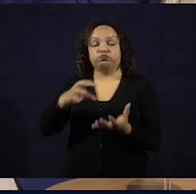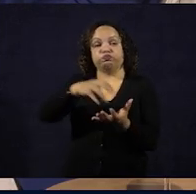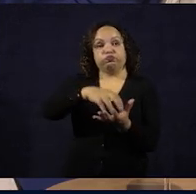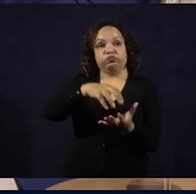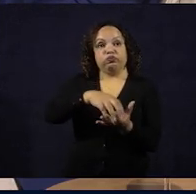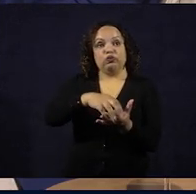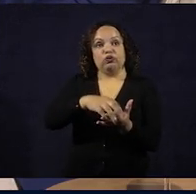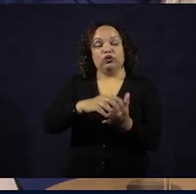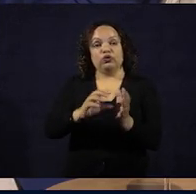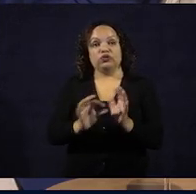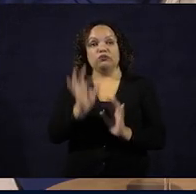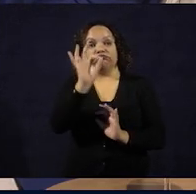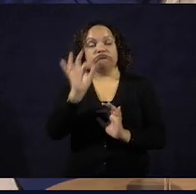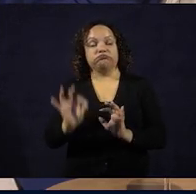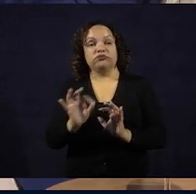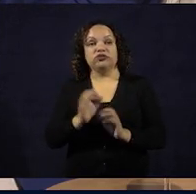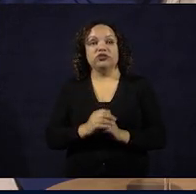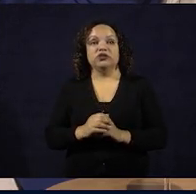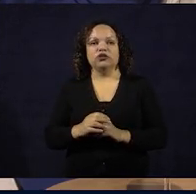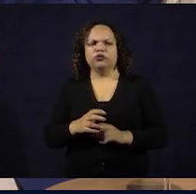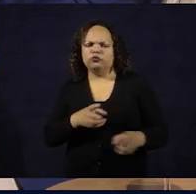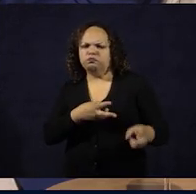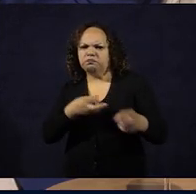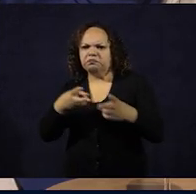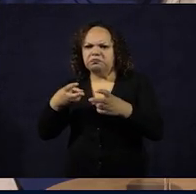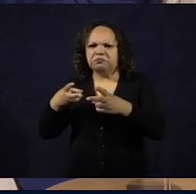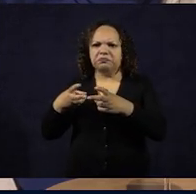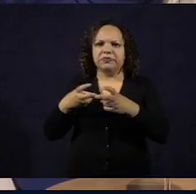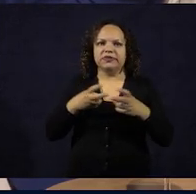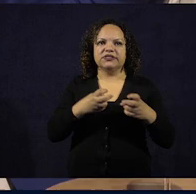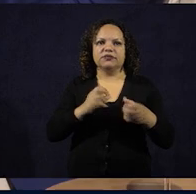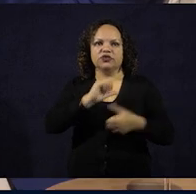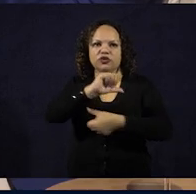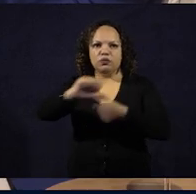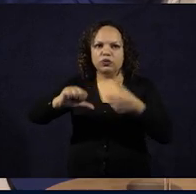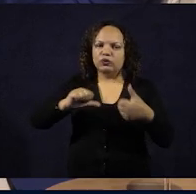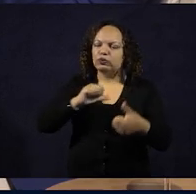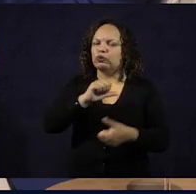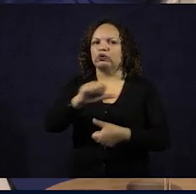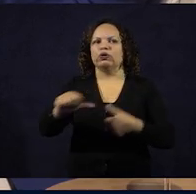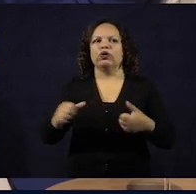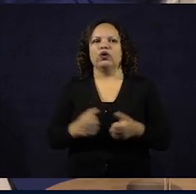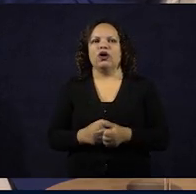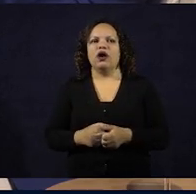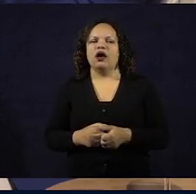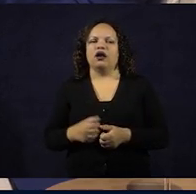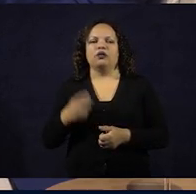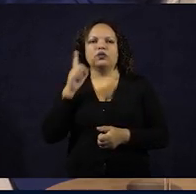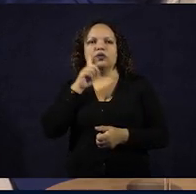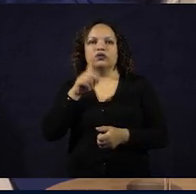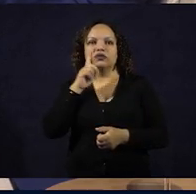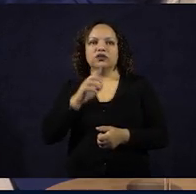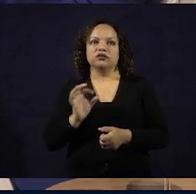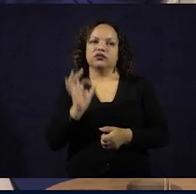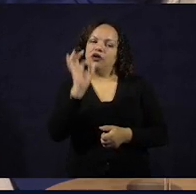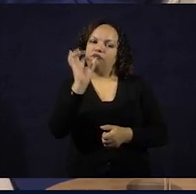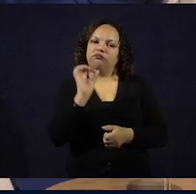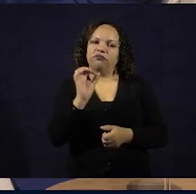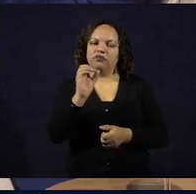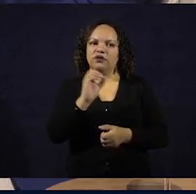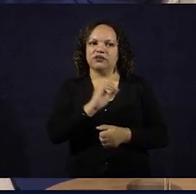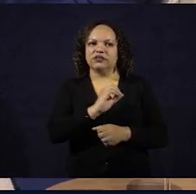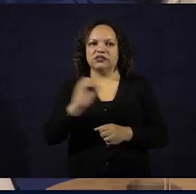E aí se a gente olhar já precificou bastante coisa né a taxa dos Estados Unidos né era zero agora tá indo para algo